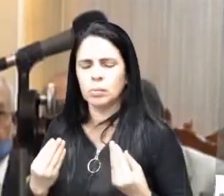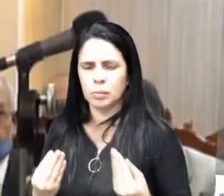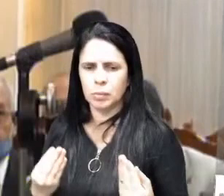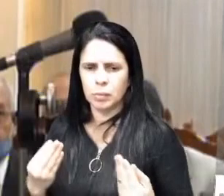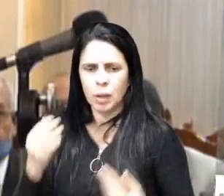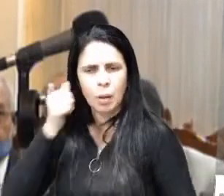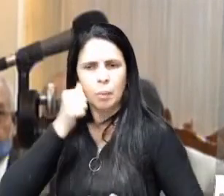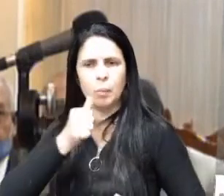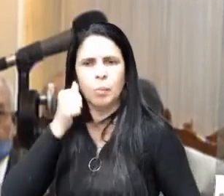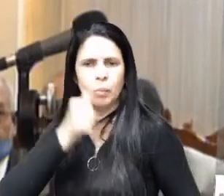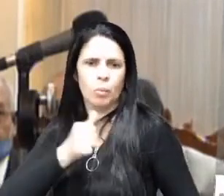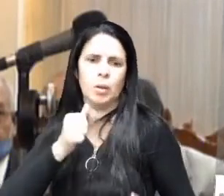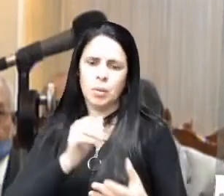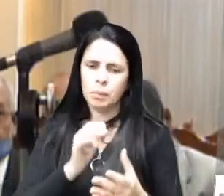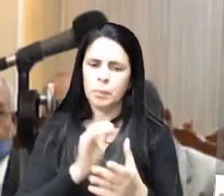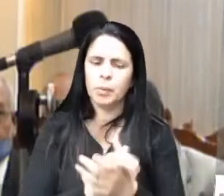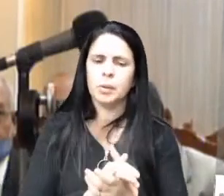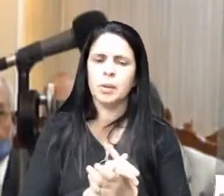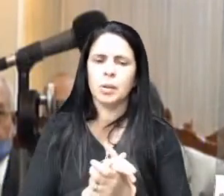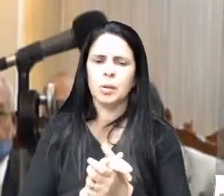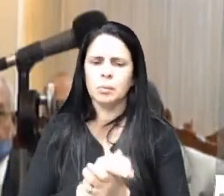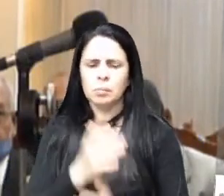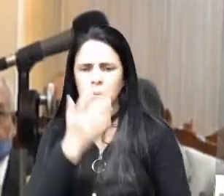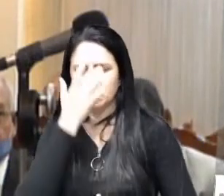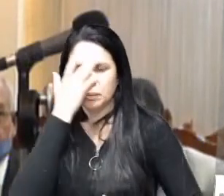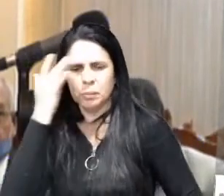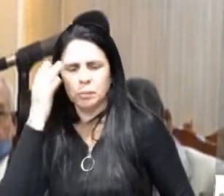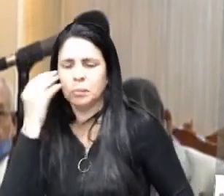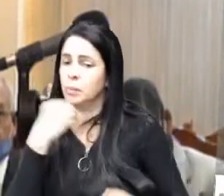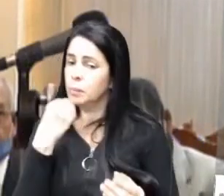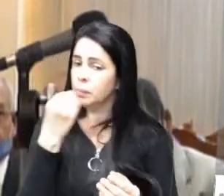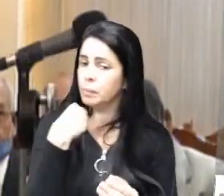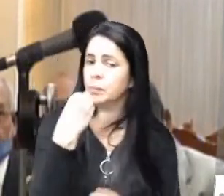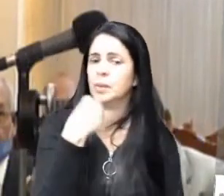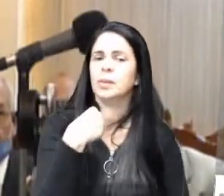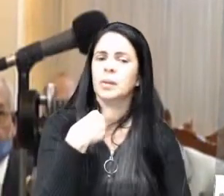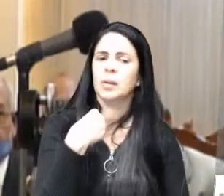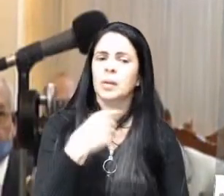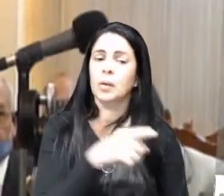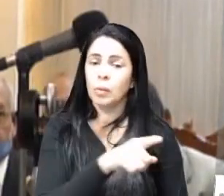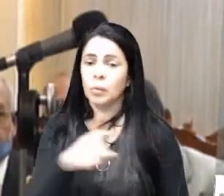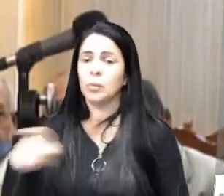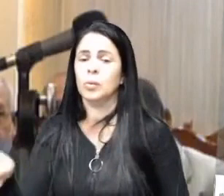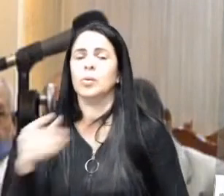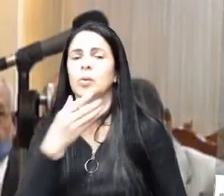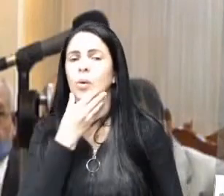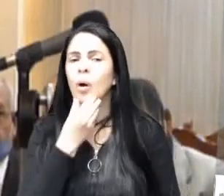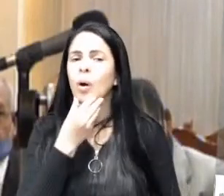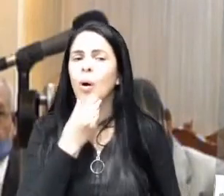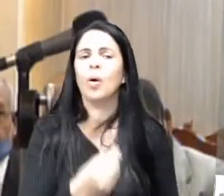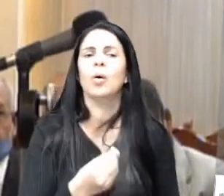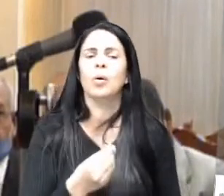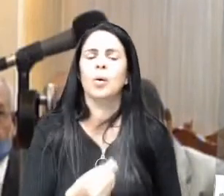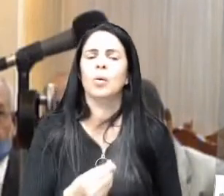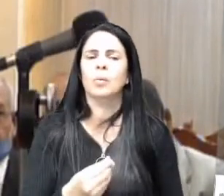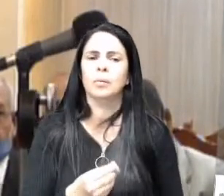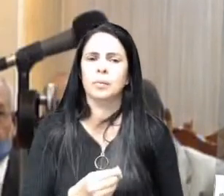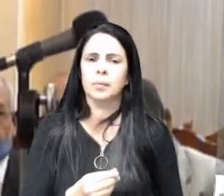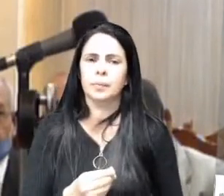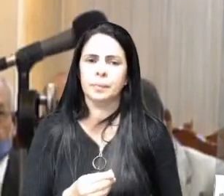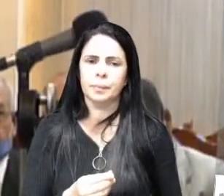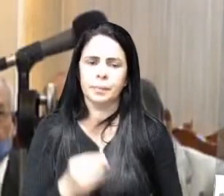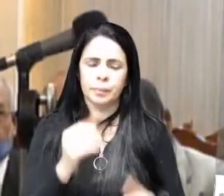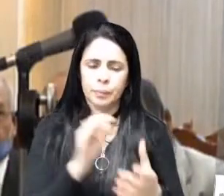como vaso mais fraco, como sendo vós os seus co-herdeiros